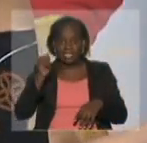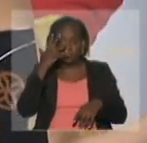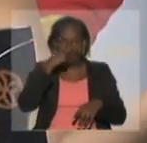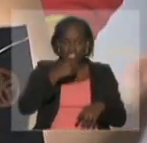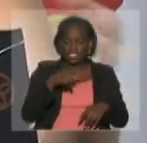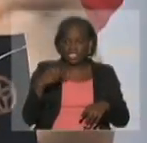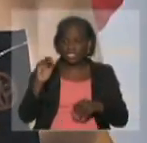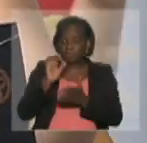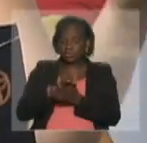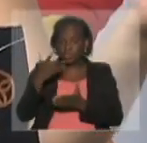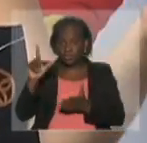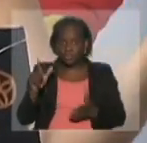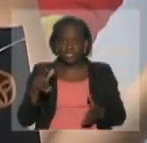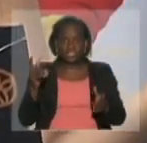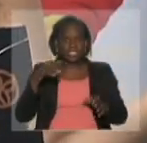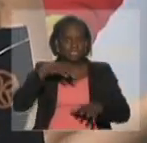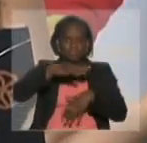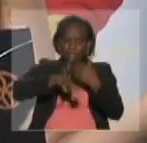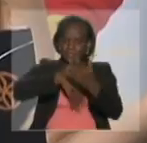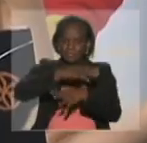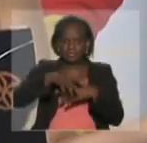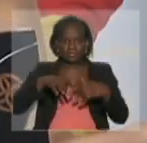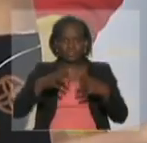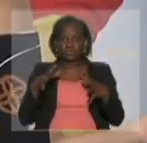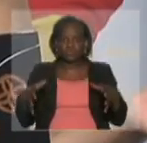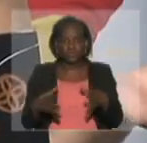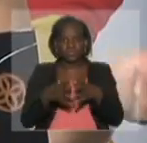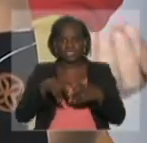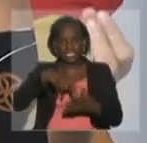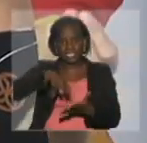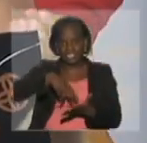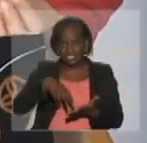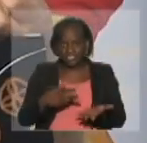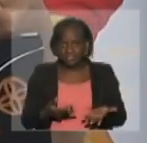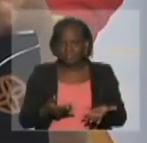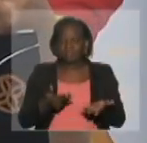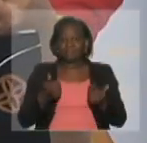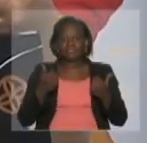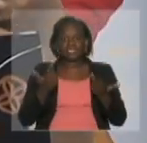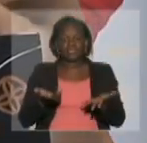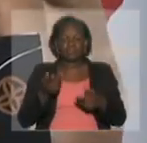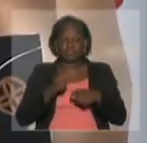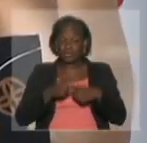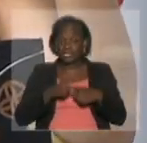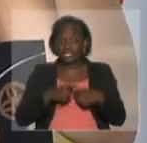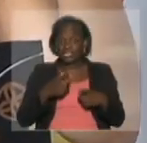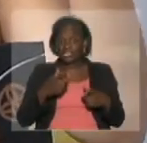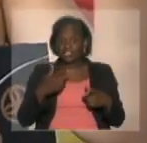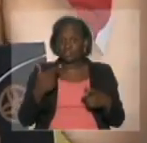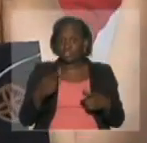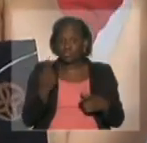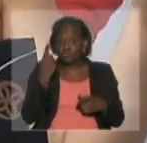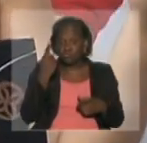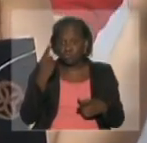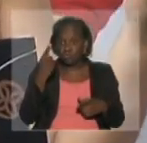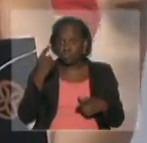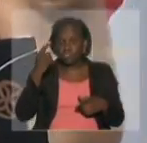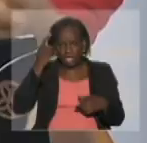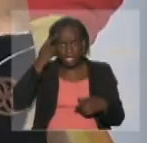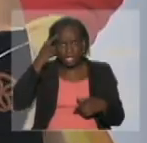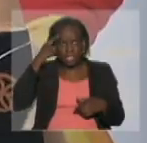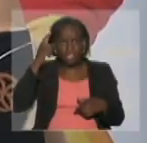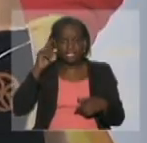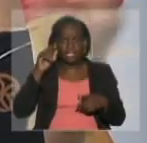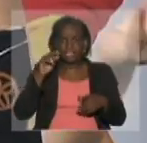companheira do Lancelot, então vira no final um baile. Eu acho isso muito interessante, porque não tem uma coisa lógica que